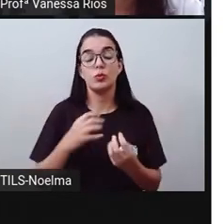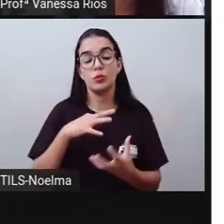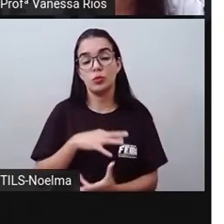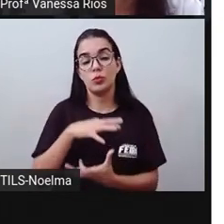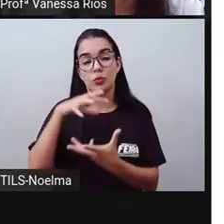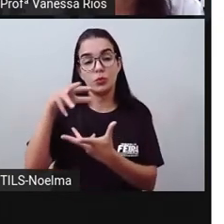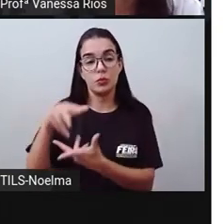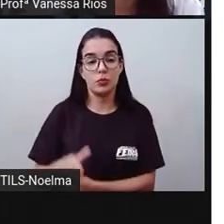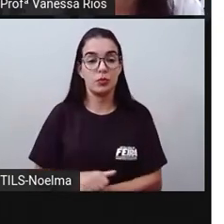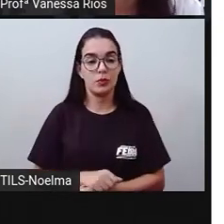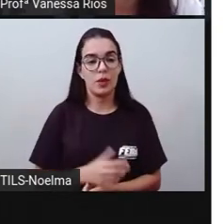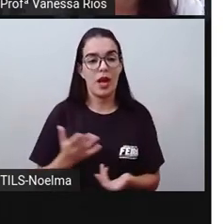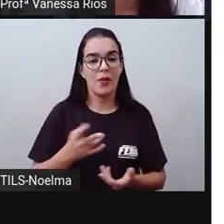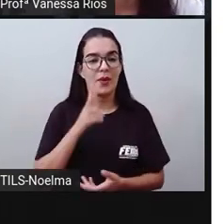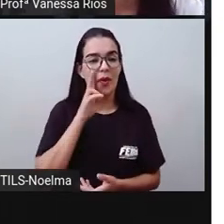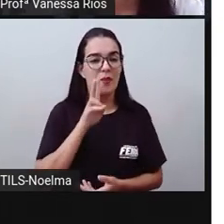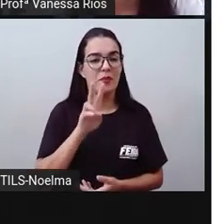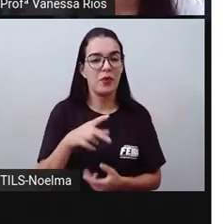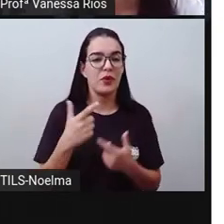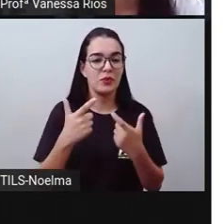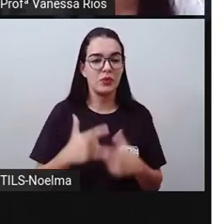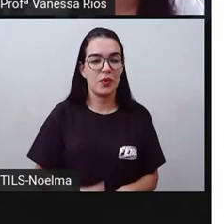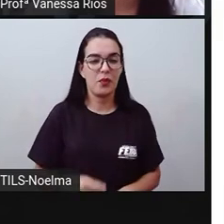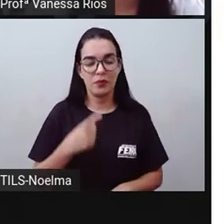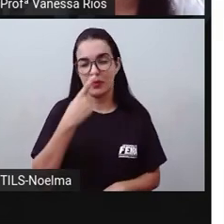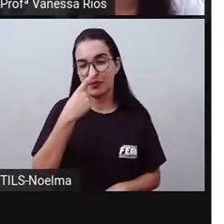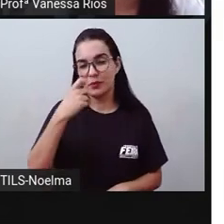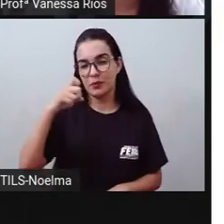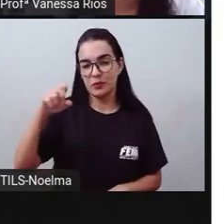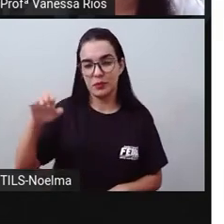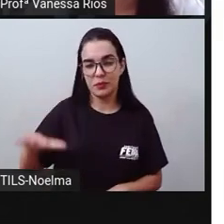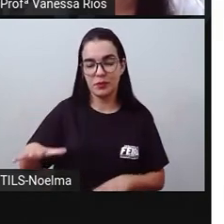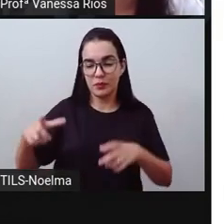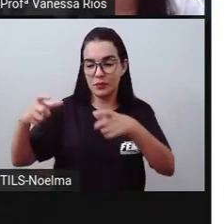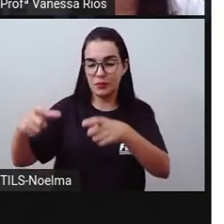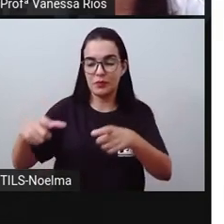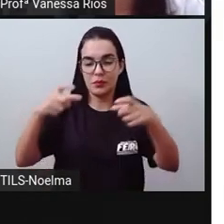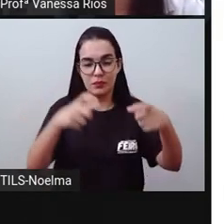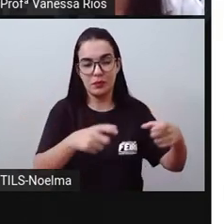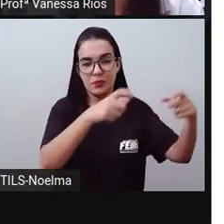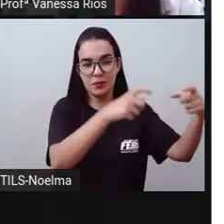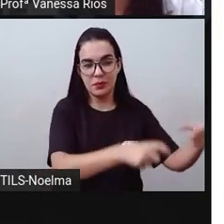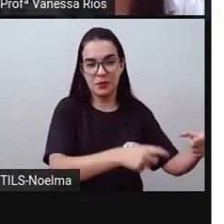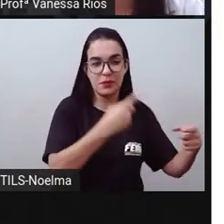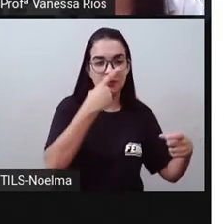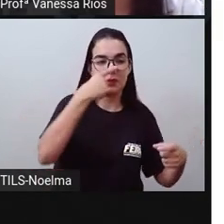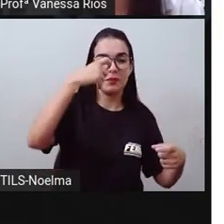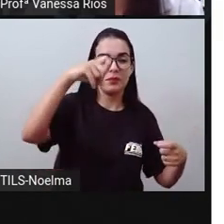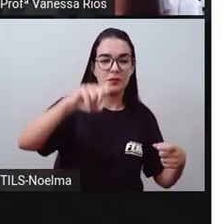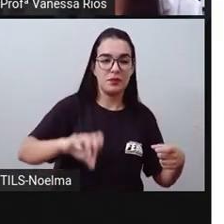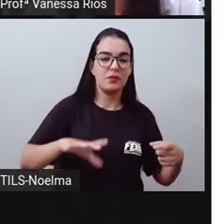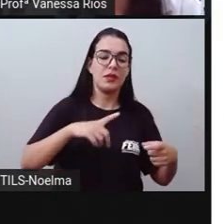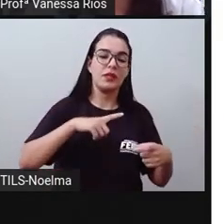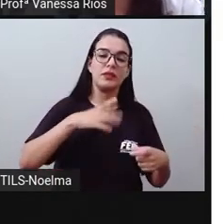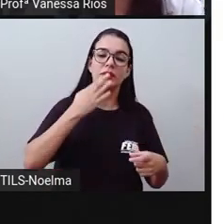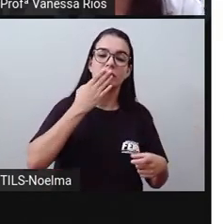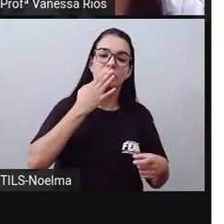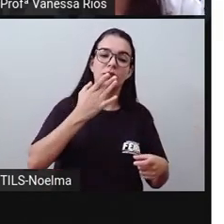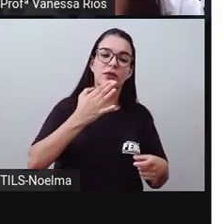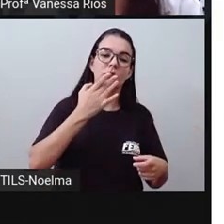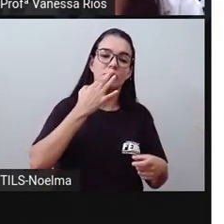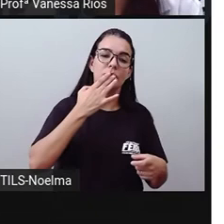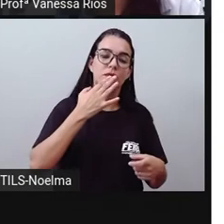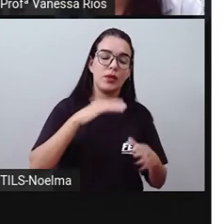gente recordar um pouquinho, né, em relação à coleta seletiva, quando a gente observa que as lixeiras que fazem